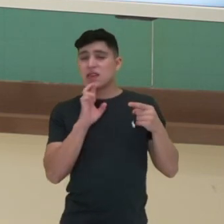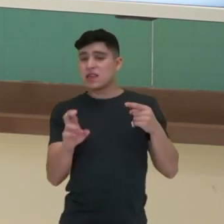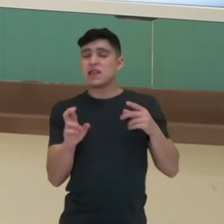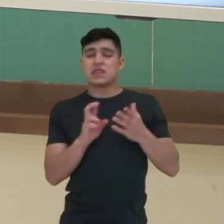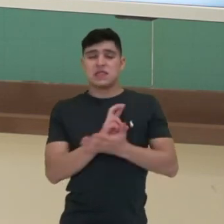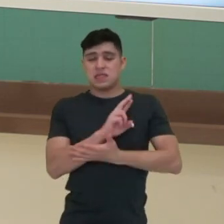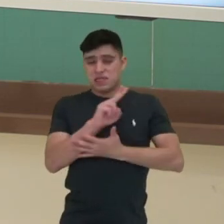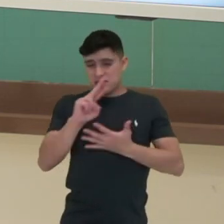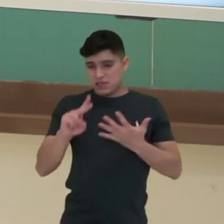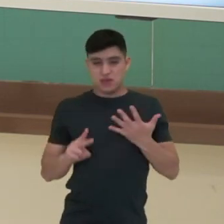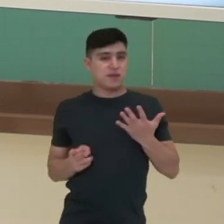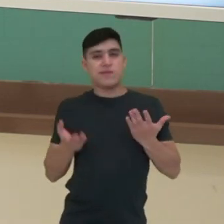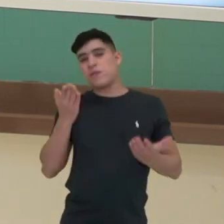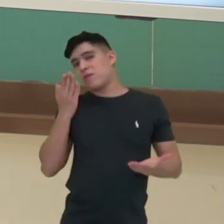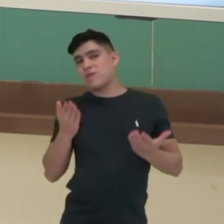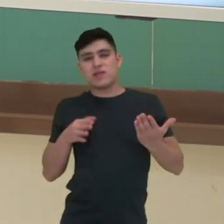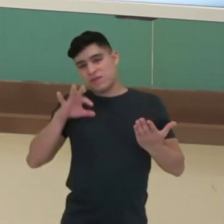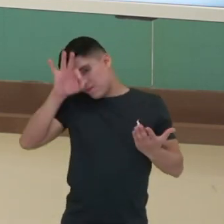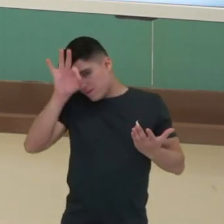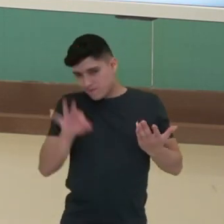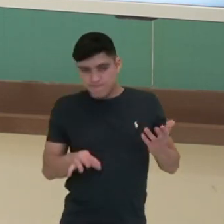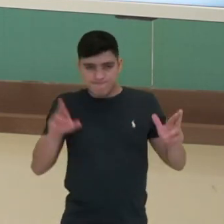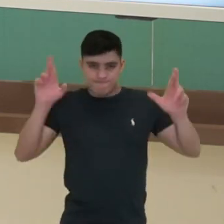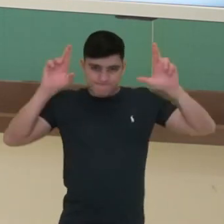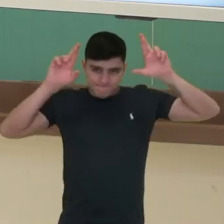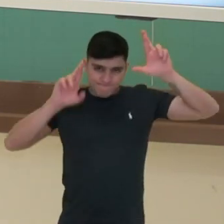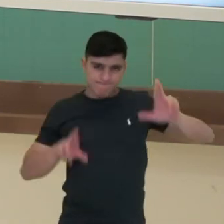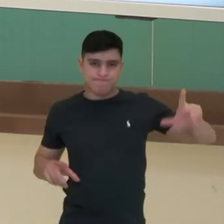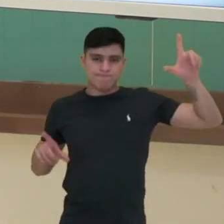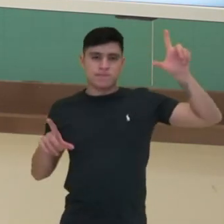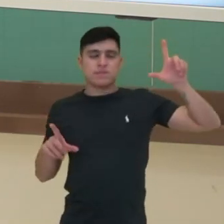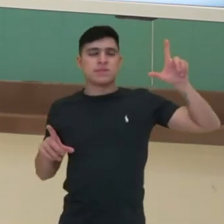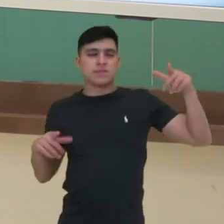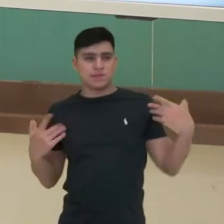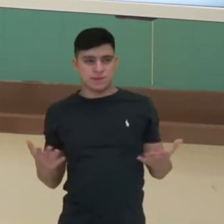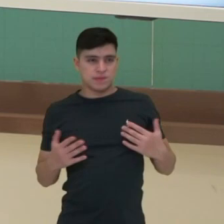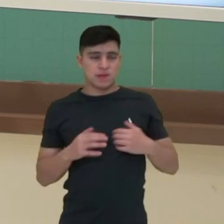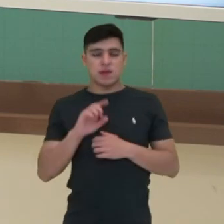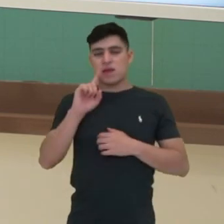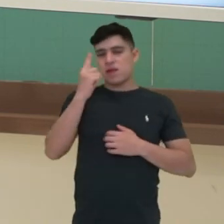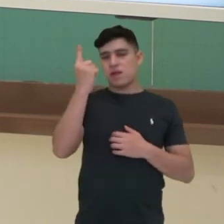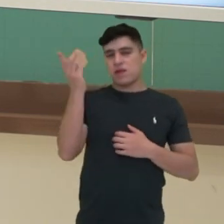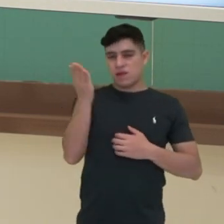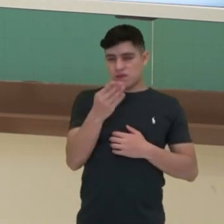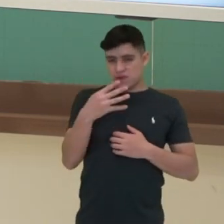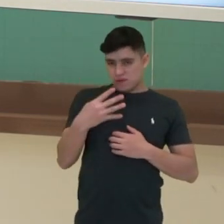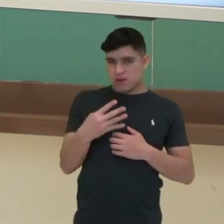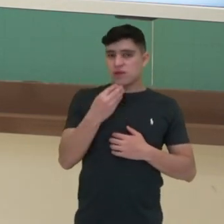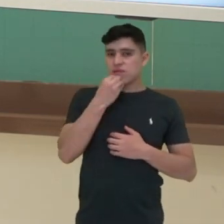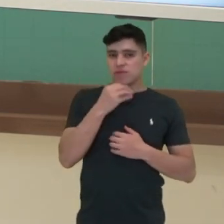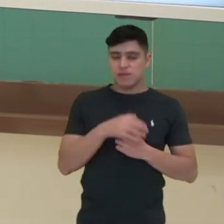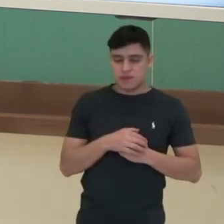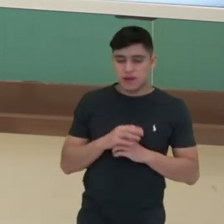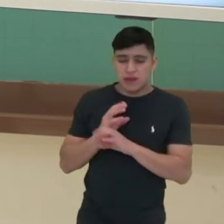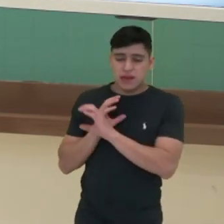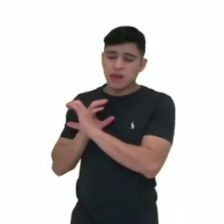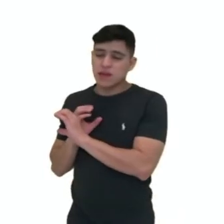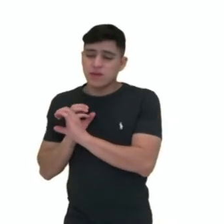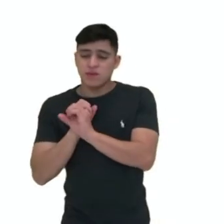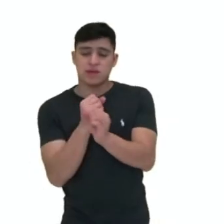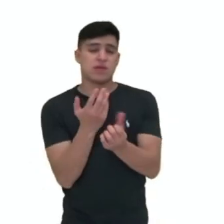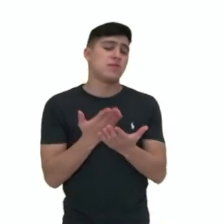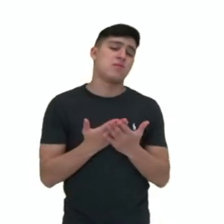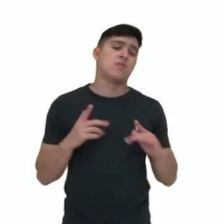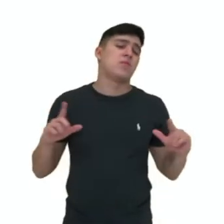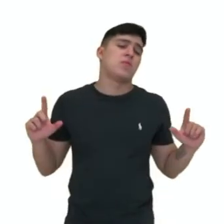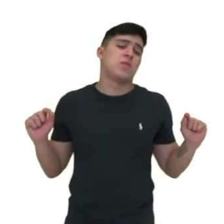as proporções, o que está combinando e tudo mais, tá certo? Ou seja, 1/4 de chance. Galera, o que nós vimos nessa aula? Vamos